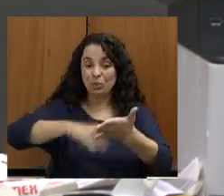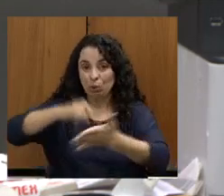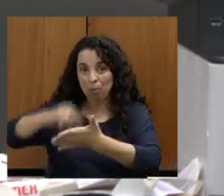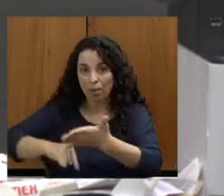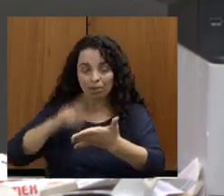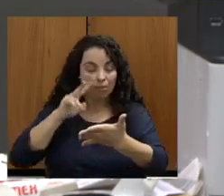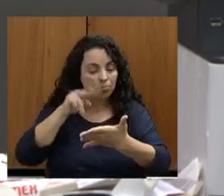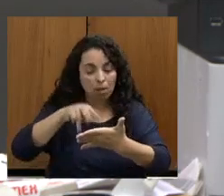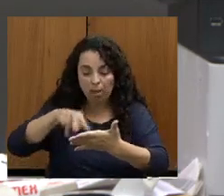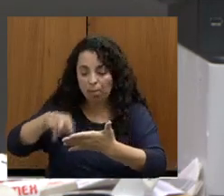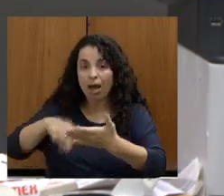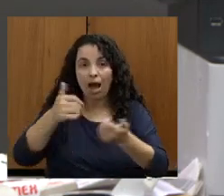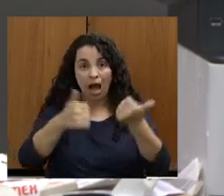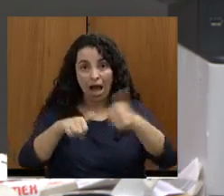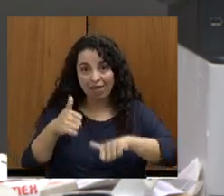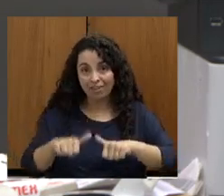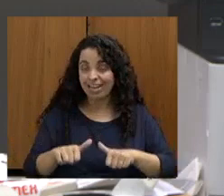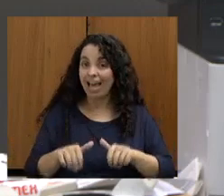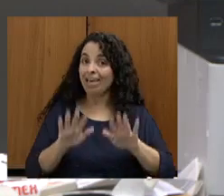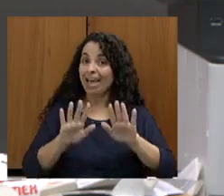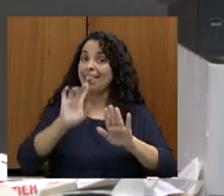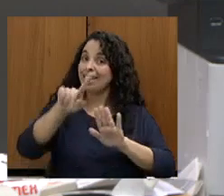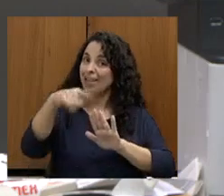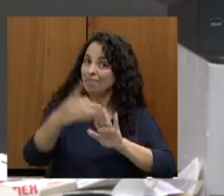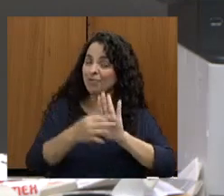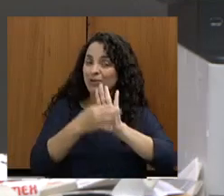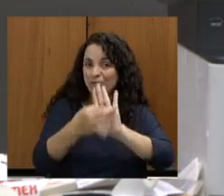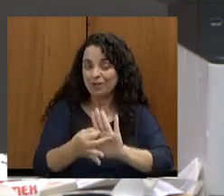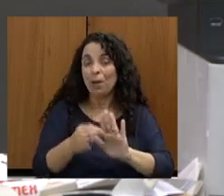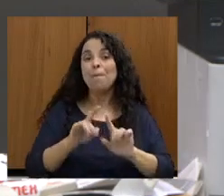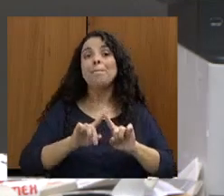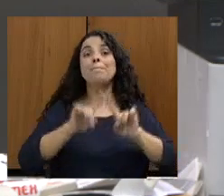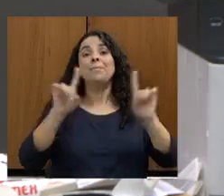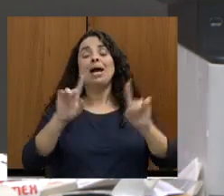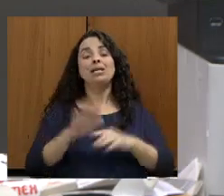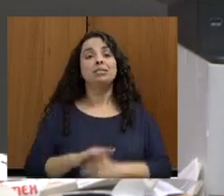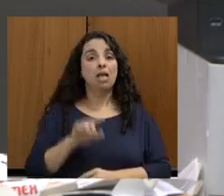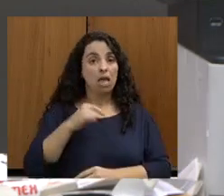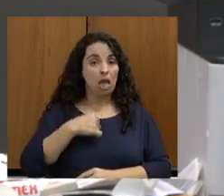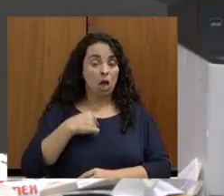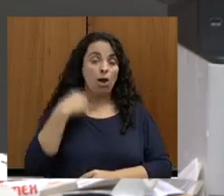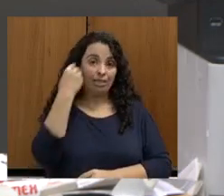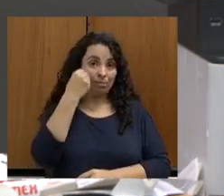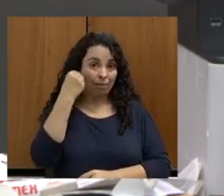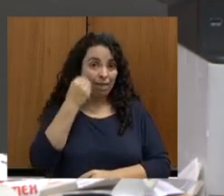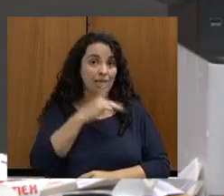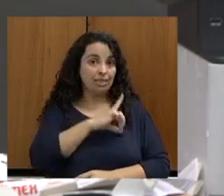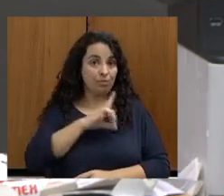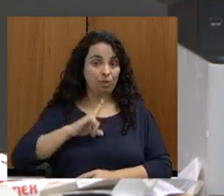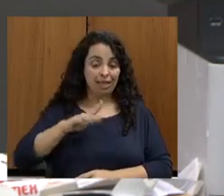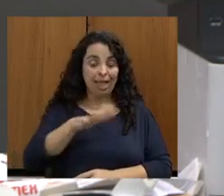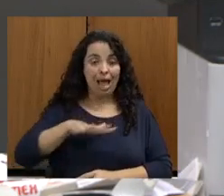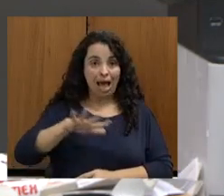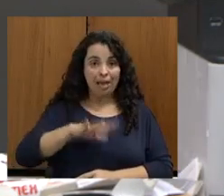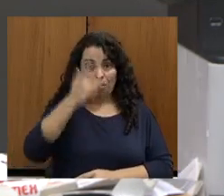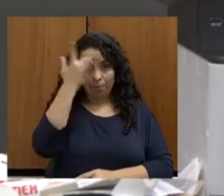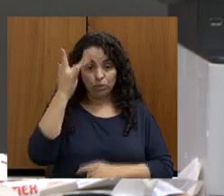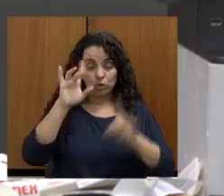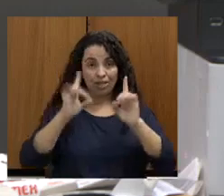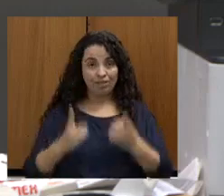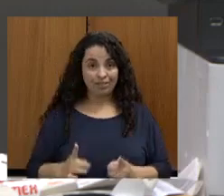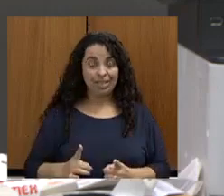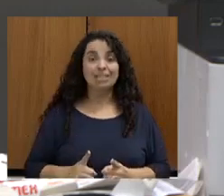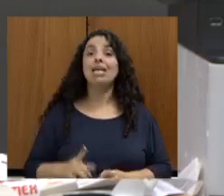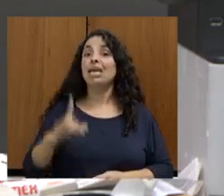nenhuma, mas o que eu posso dizer e essa experiência eu tenho na Defensoria, na área da pessoa com deficiência, é que há sim